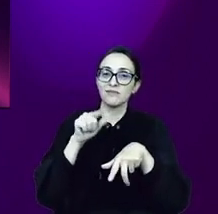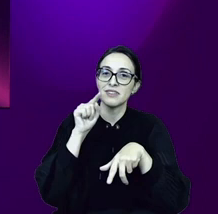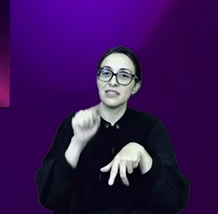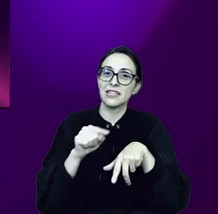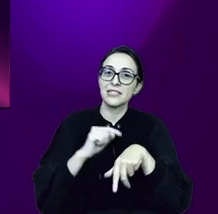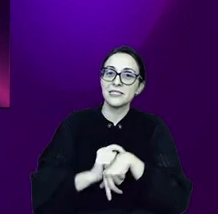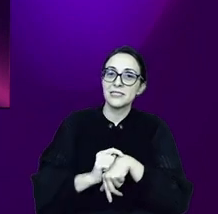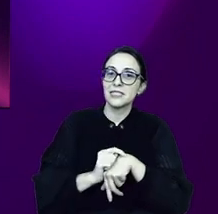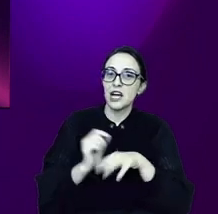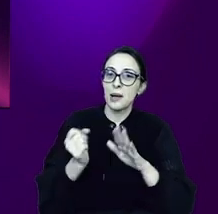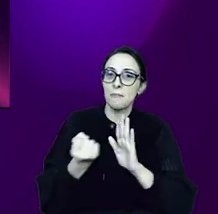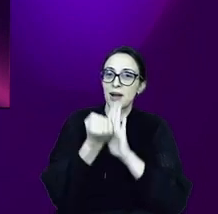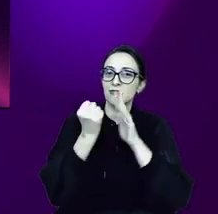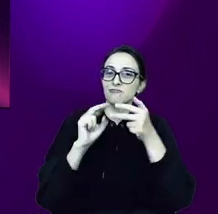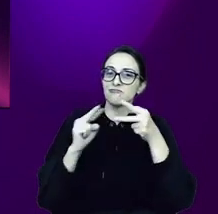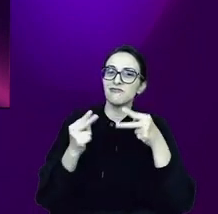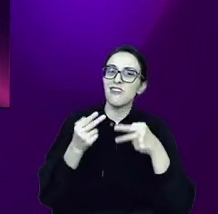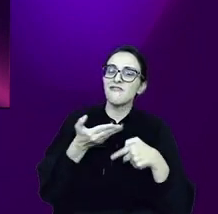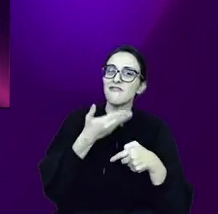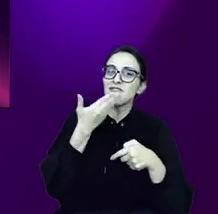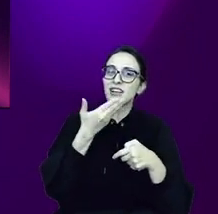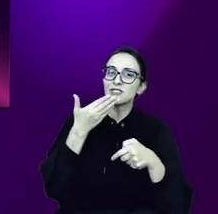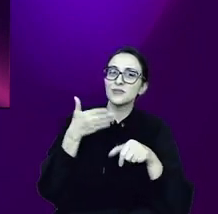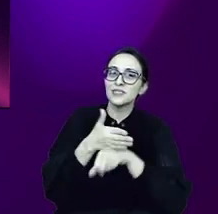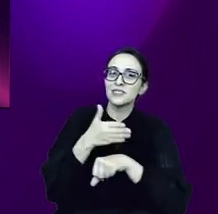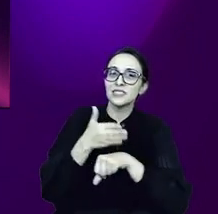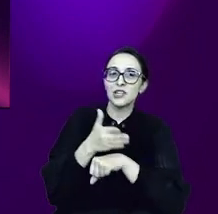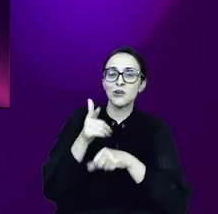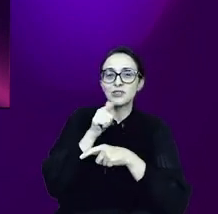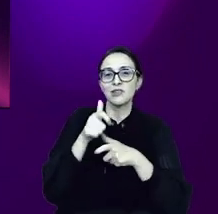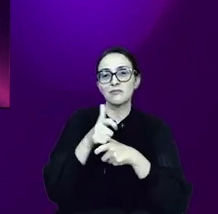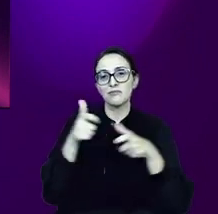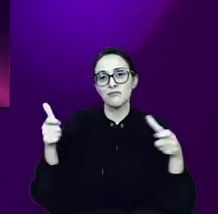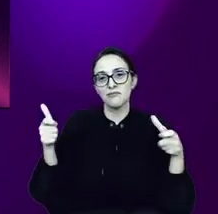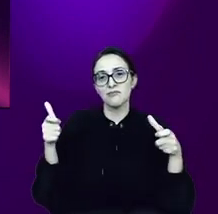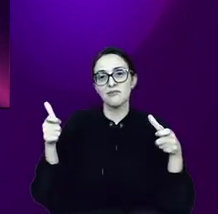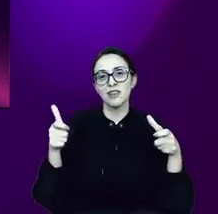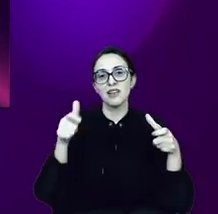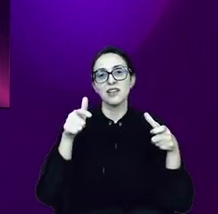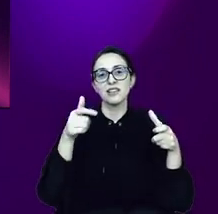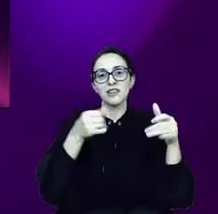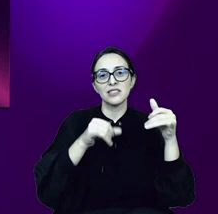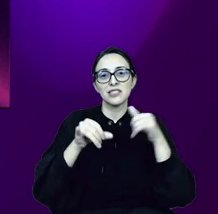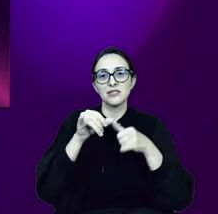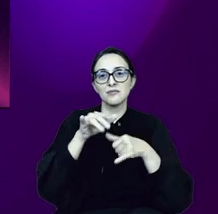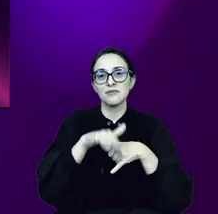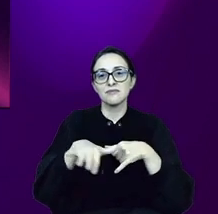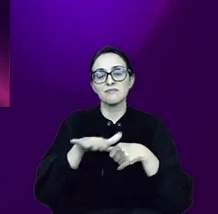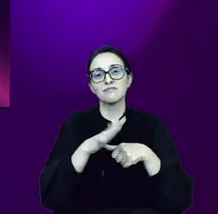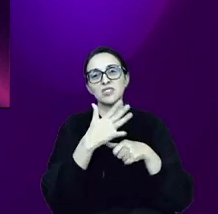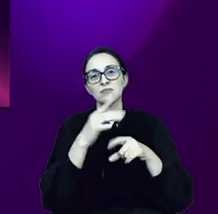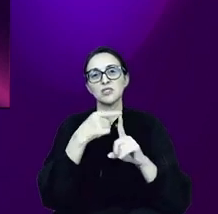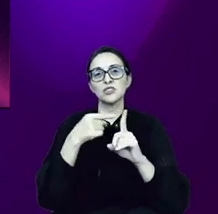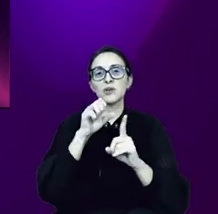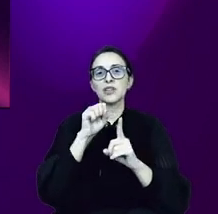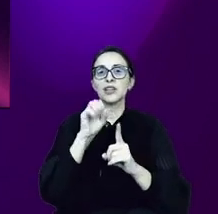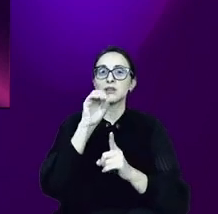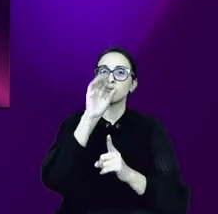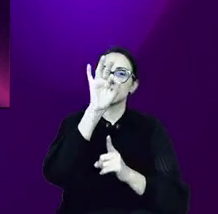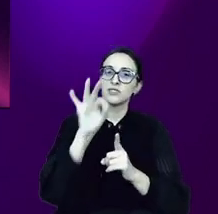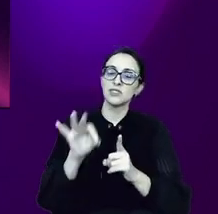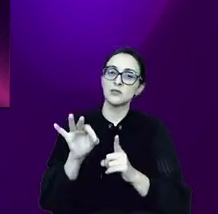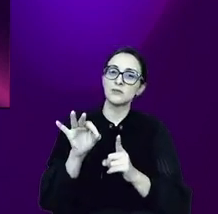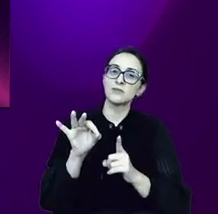marcador que é de fácil acesso, nós conseguimos em grande parte através da imunohistoquímica, uma vez que aproximadamente 80%